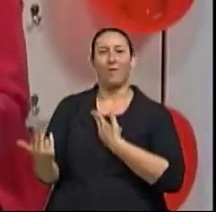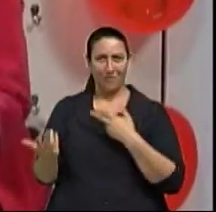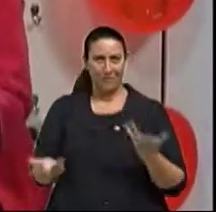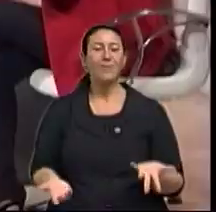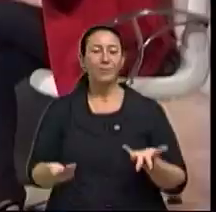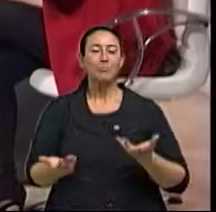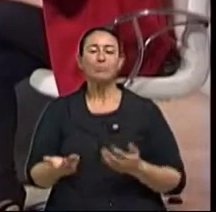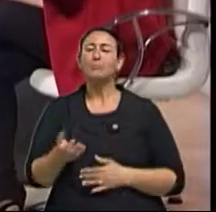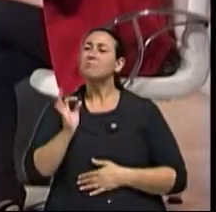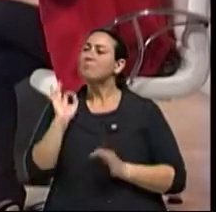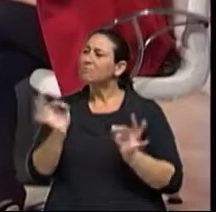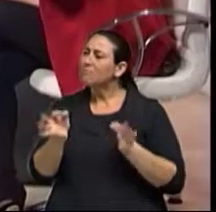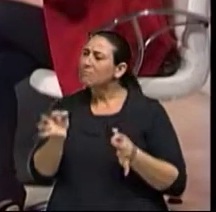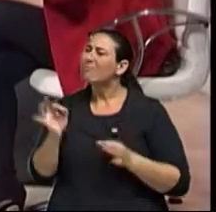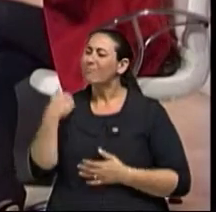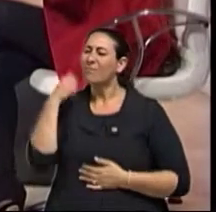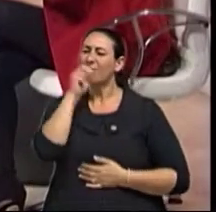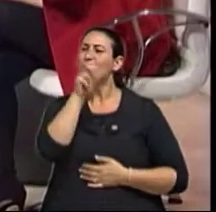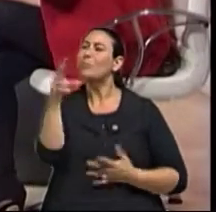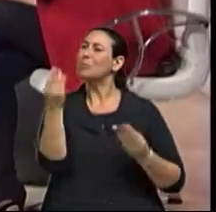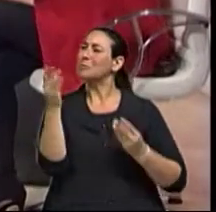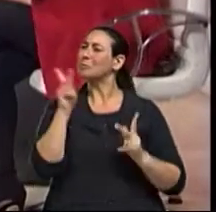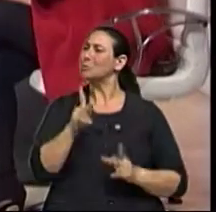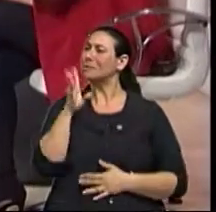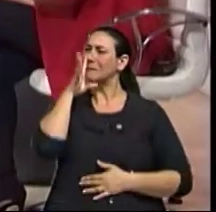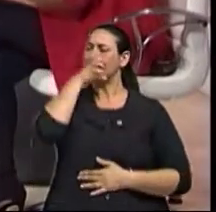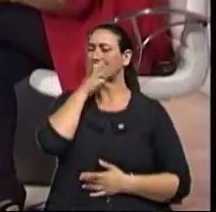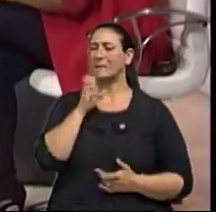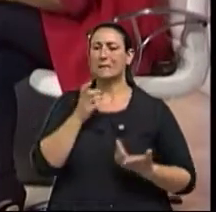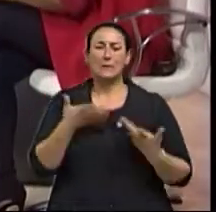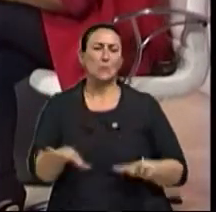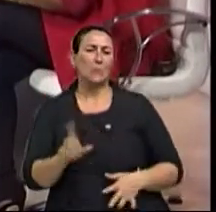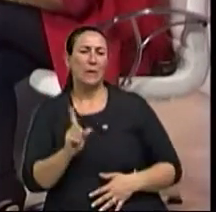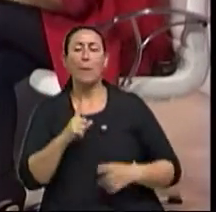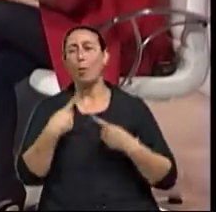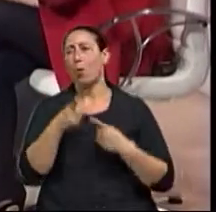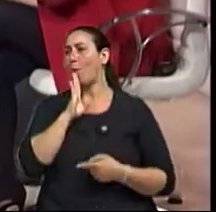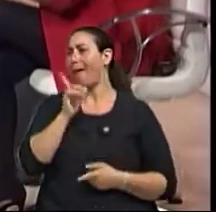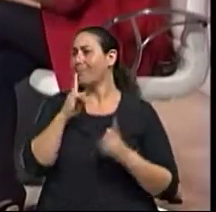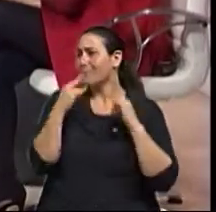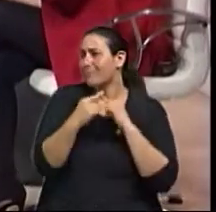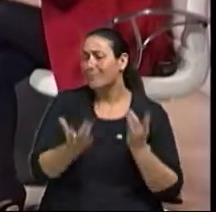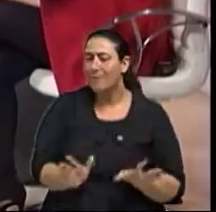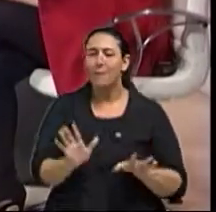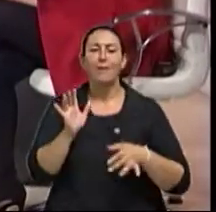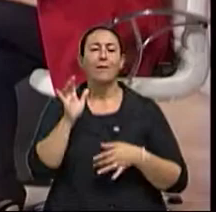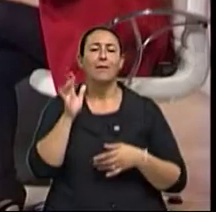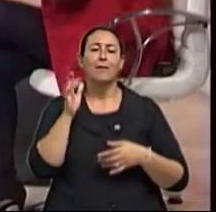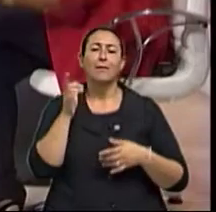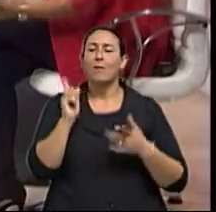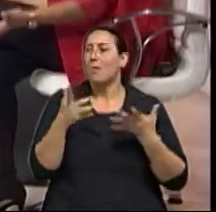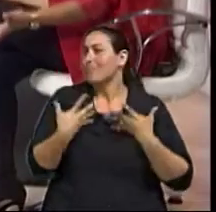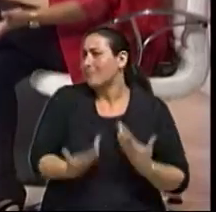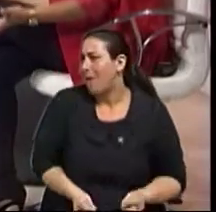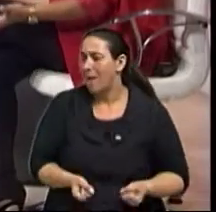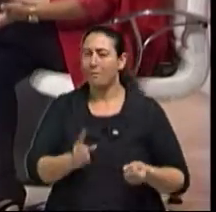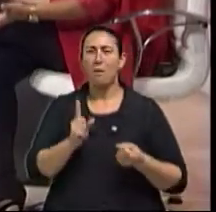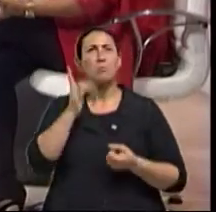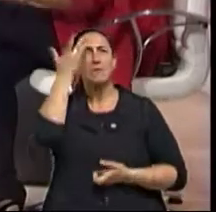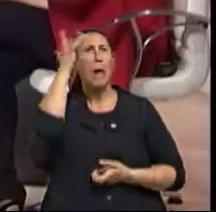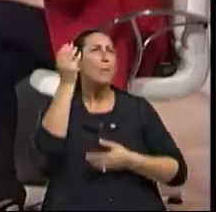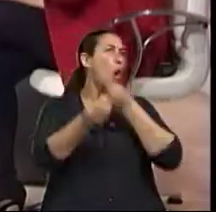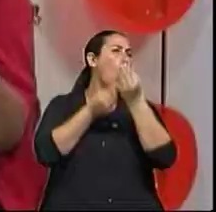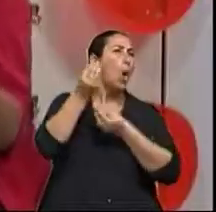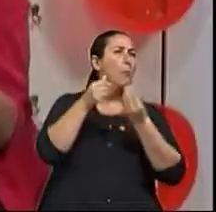o que eu noto, assim, que às vezes as pessoas têm uma resistência e nem conhecem uma instituição uhum. de idosos, como é que se trabalha